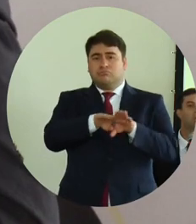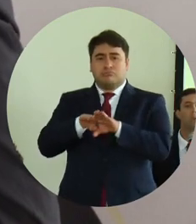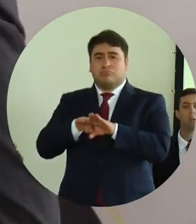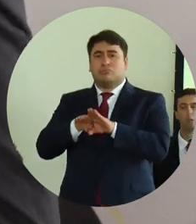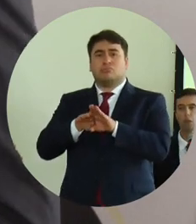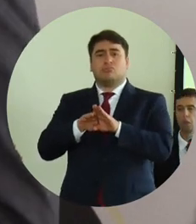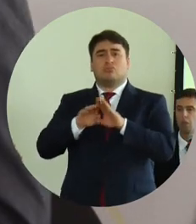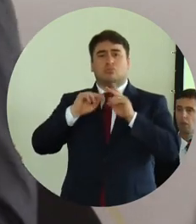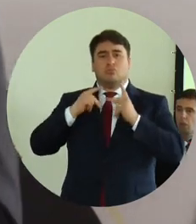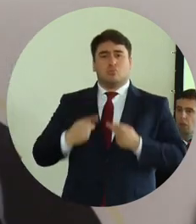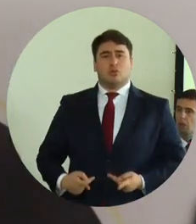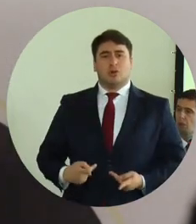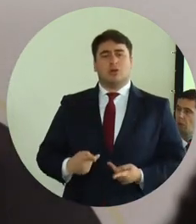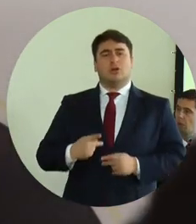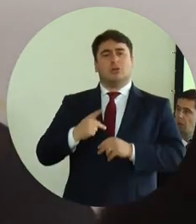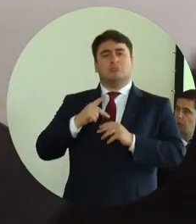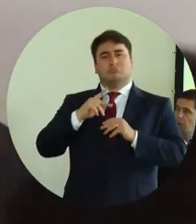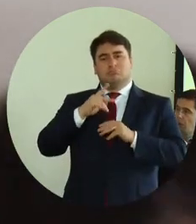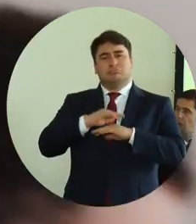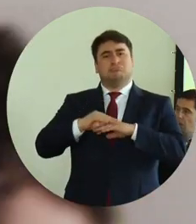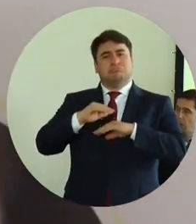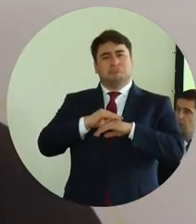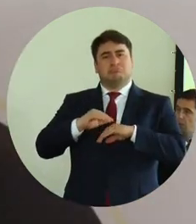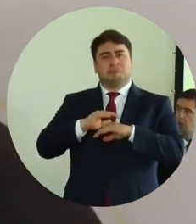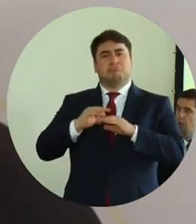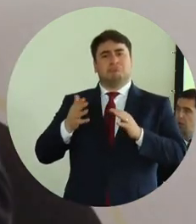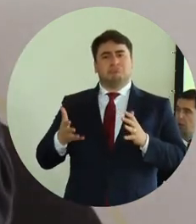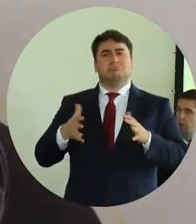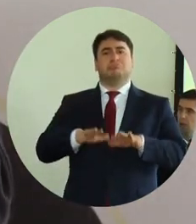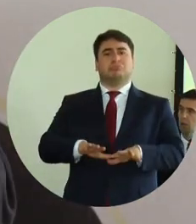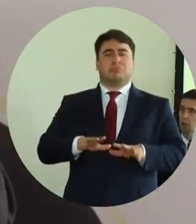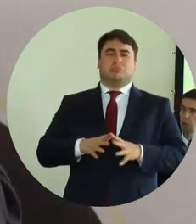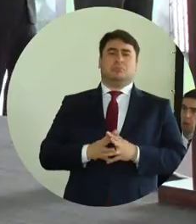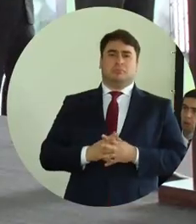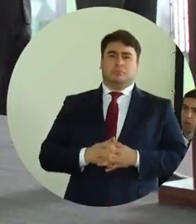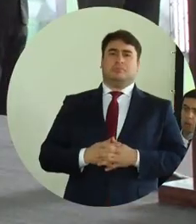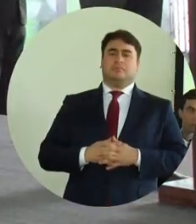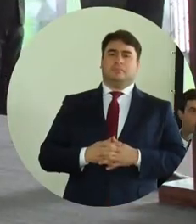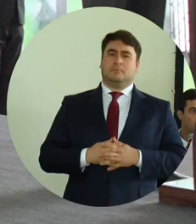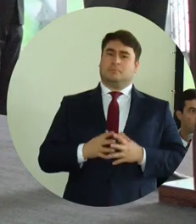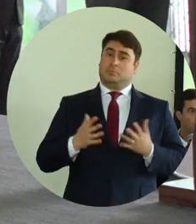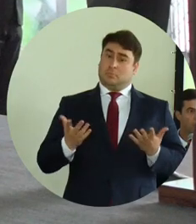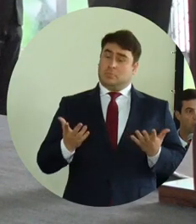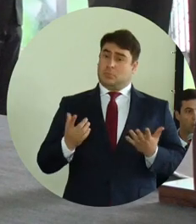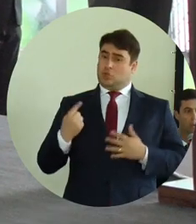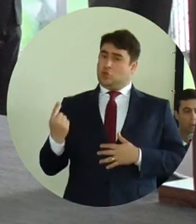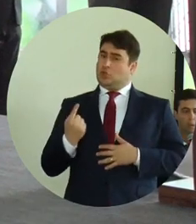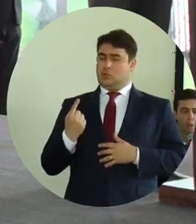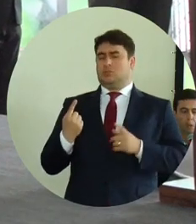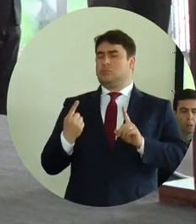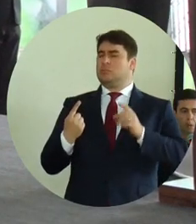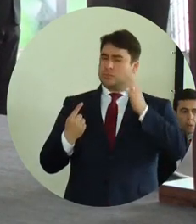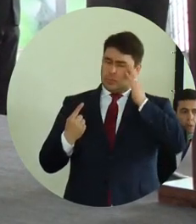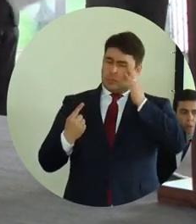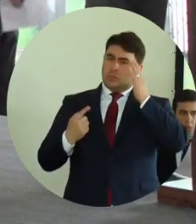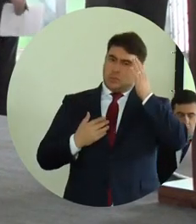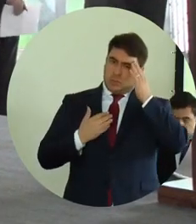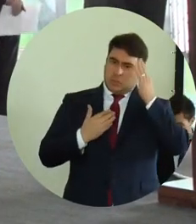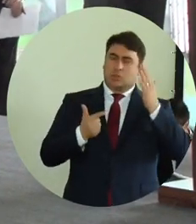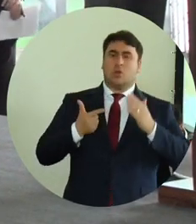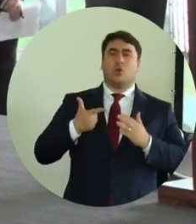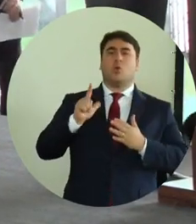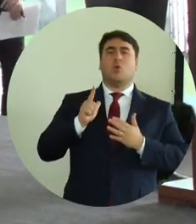humano, mais fraterno, mais inclusivo. Não faz sozinha. Quero aqui agradecer